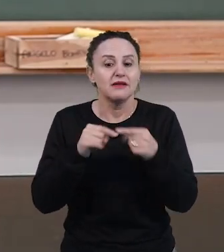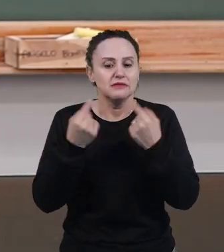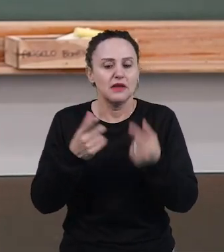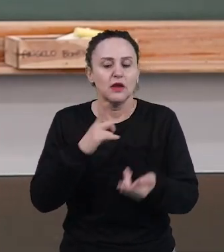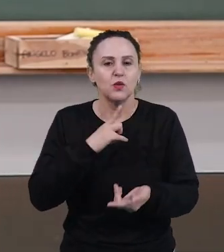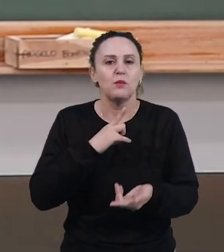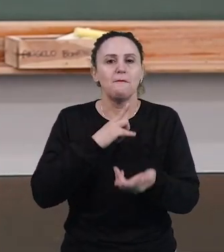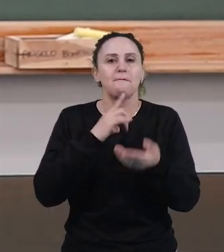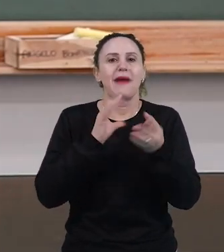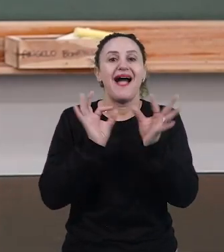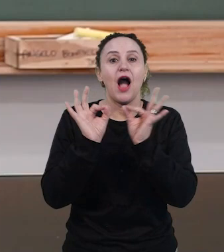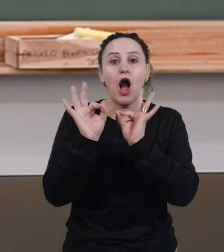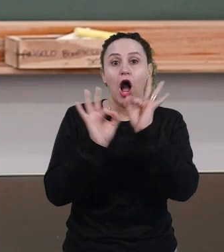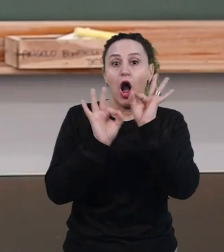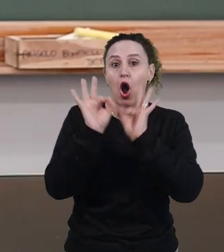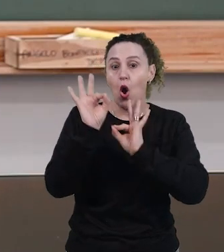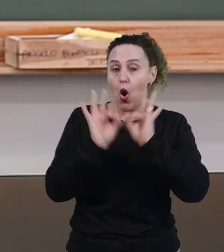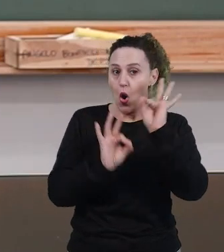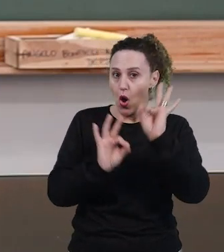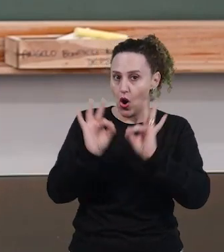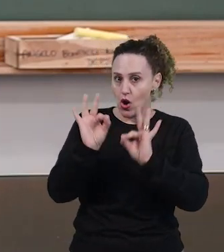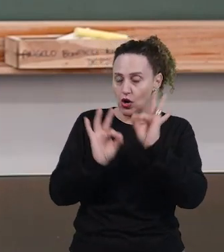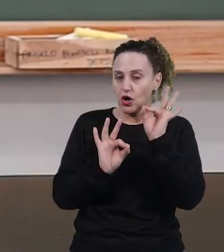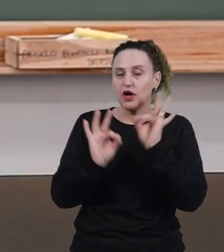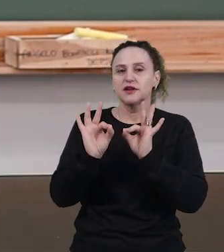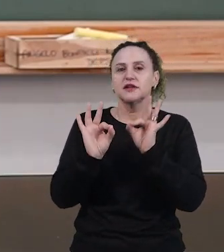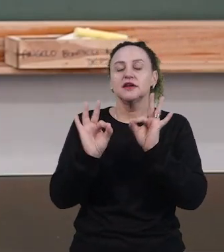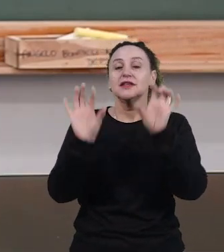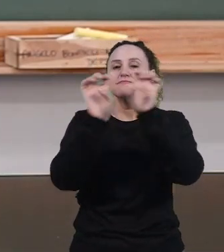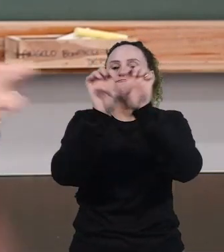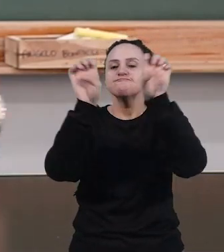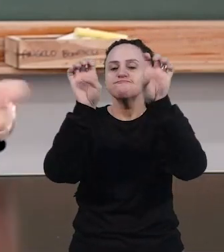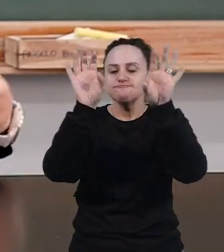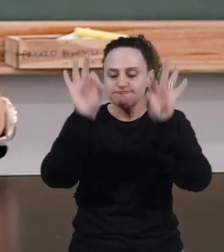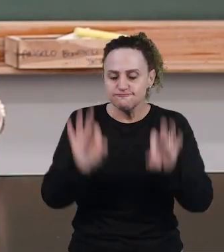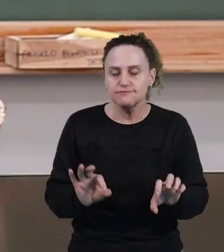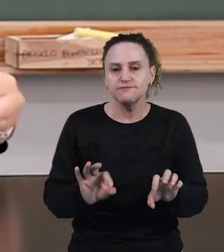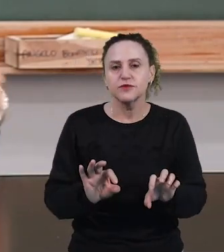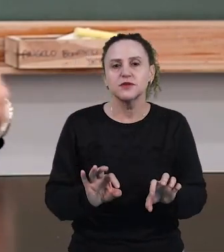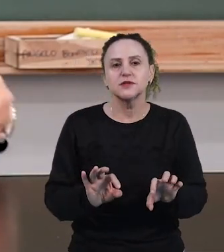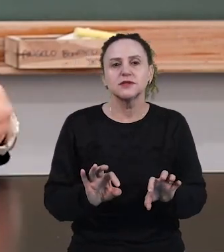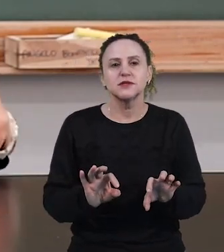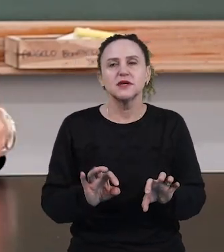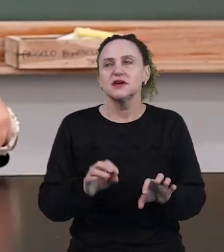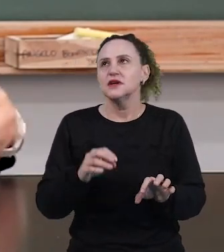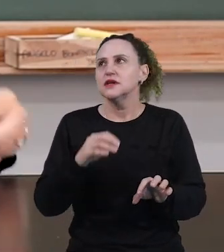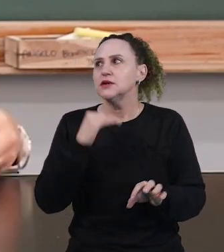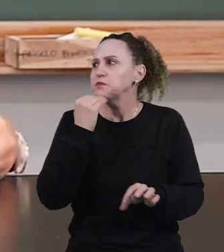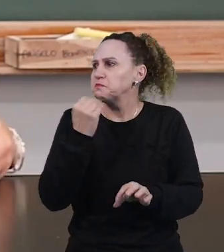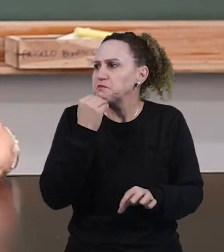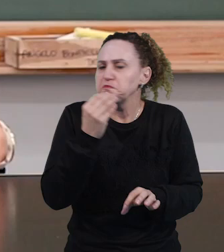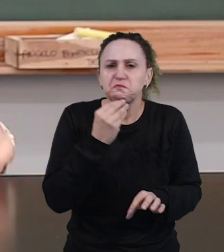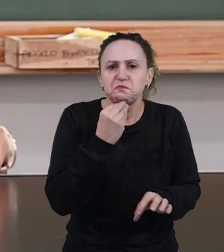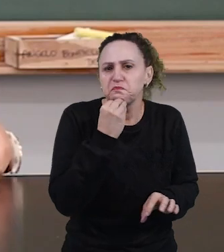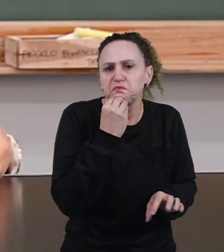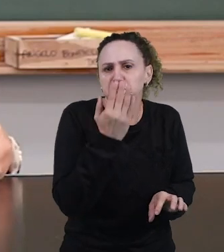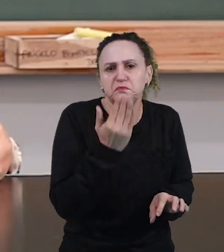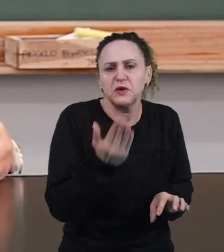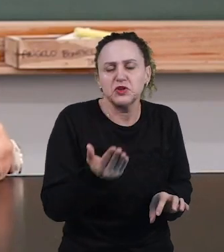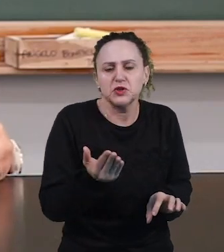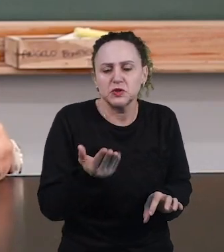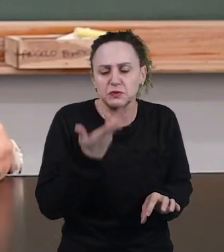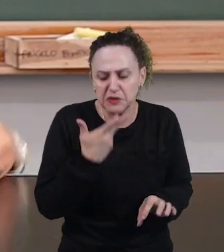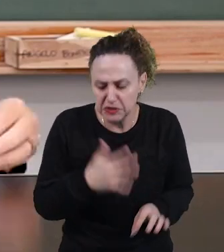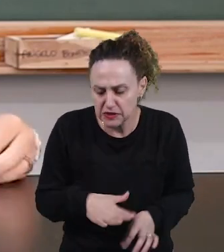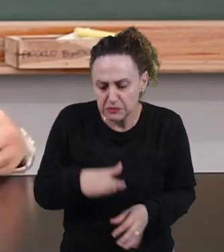caminho, né? Tem uma hierarquia das estruturas, né? Não adianta eu dar para uma criança muito pequena algumas questões que ela não vai dar